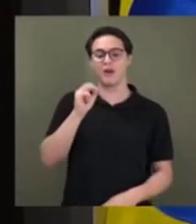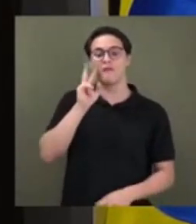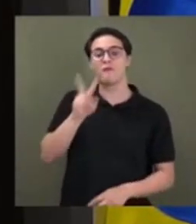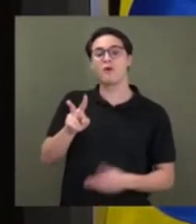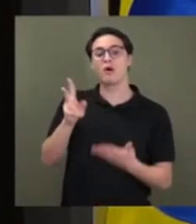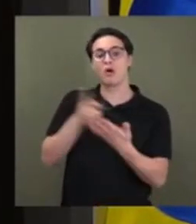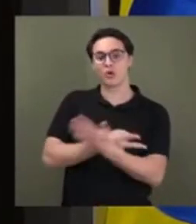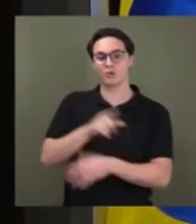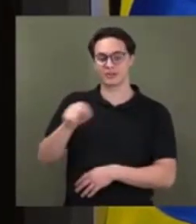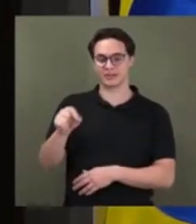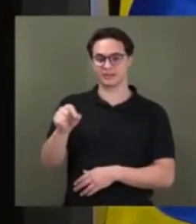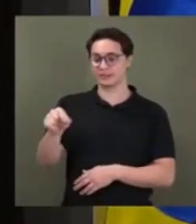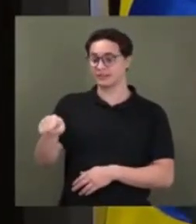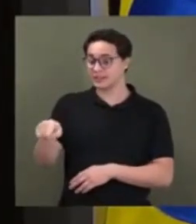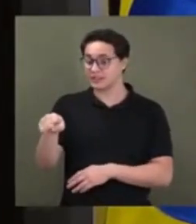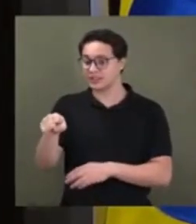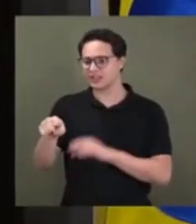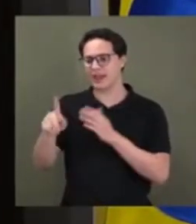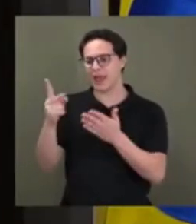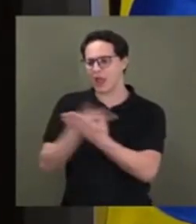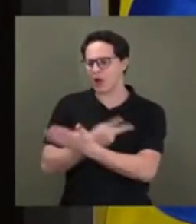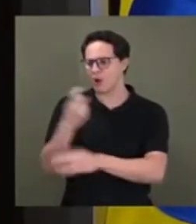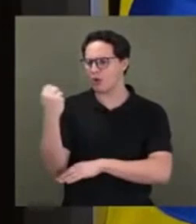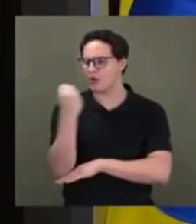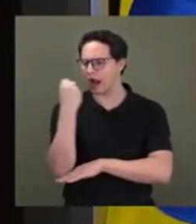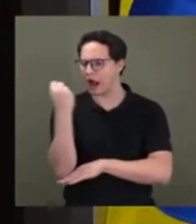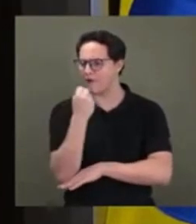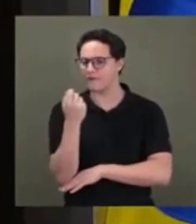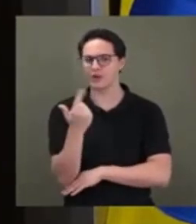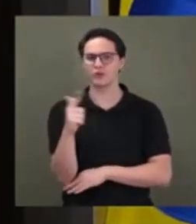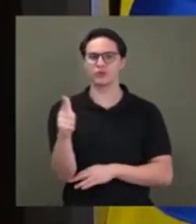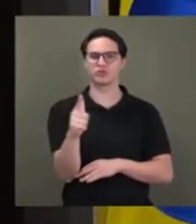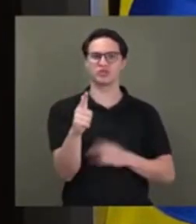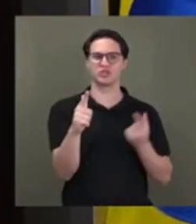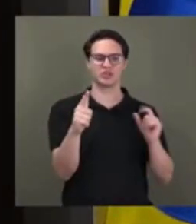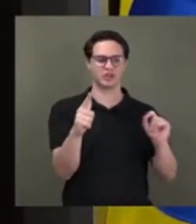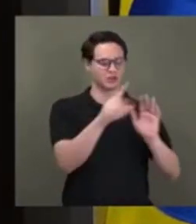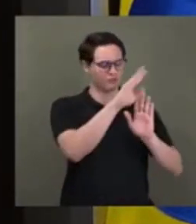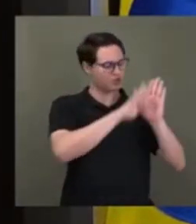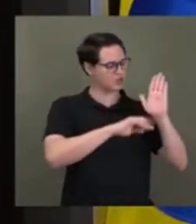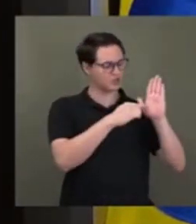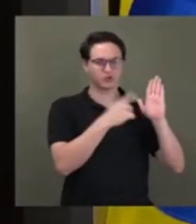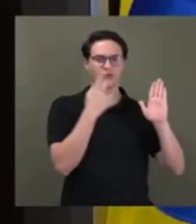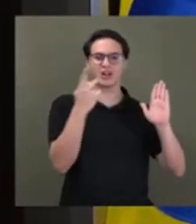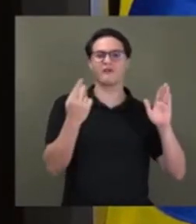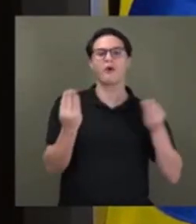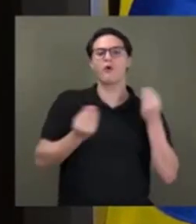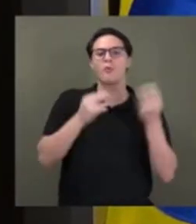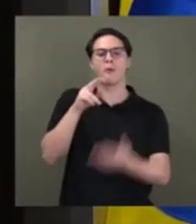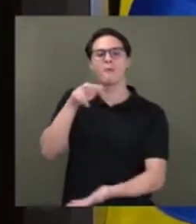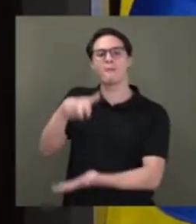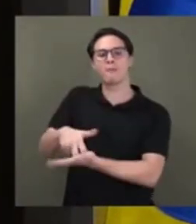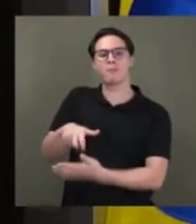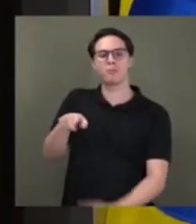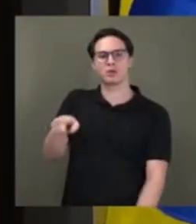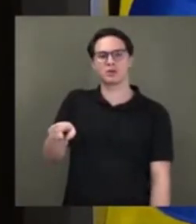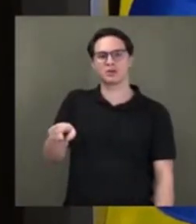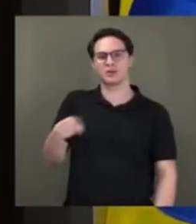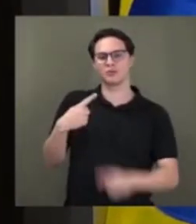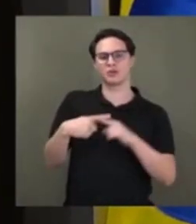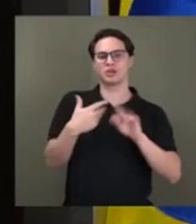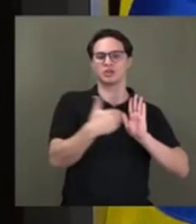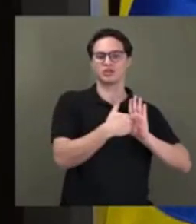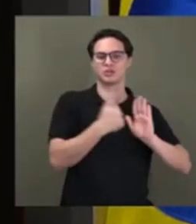uma falta grave e não havia sanção prevista no texto constitucional, porque se retirou